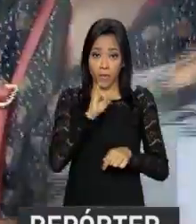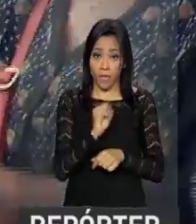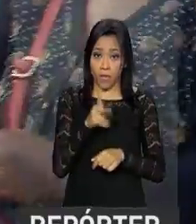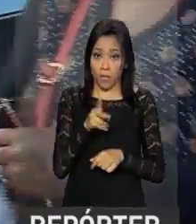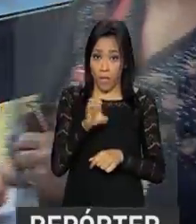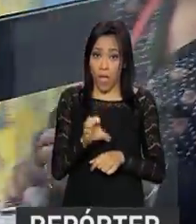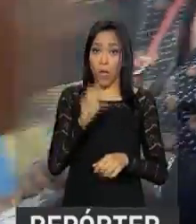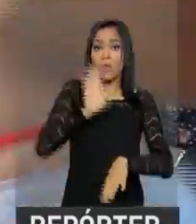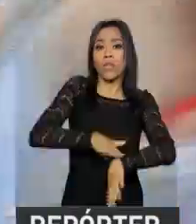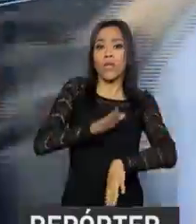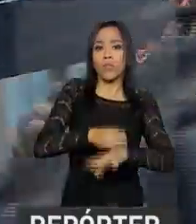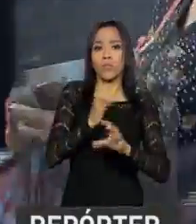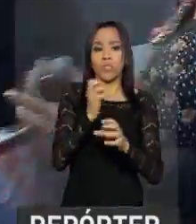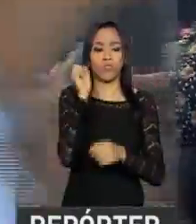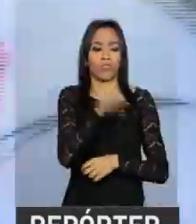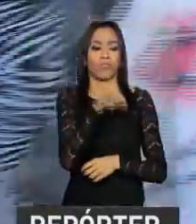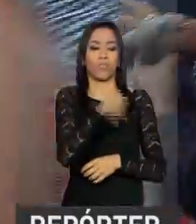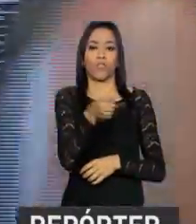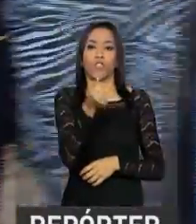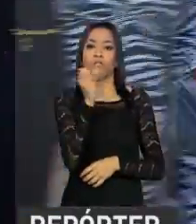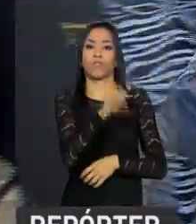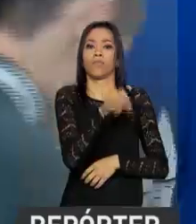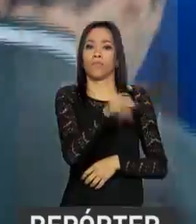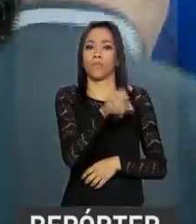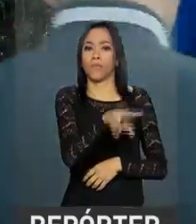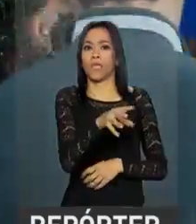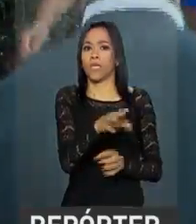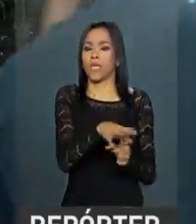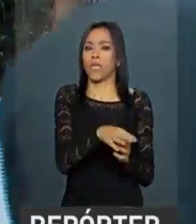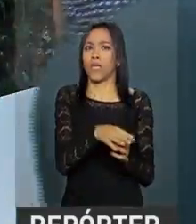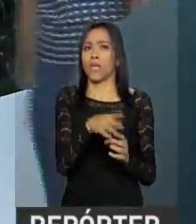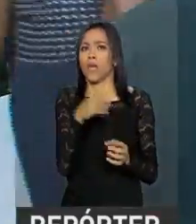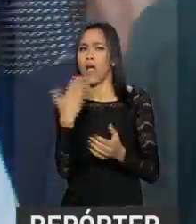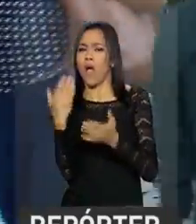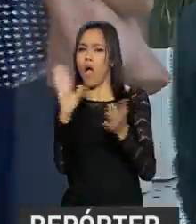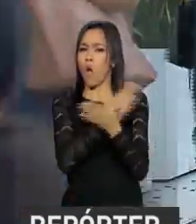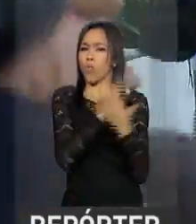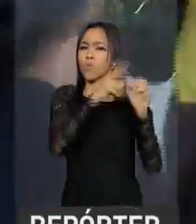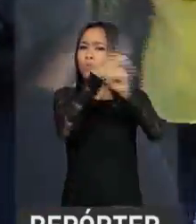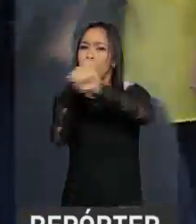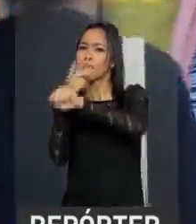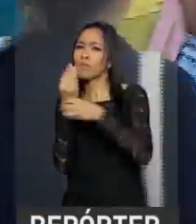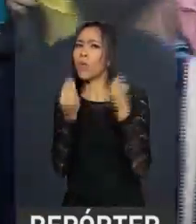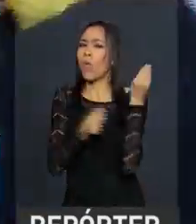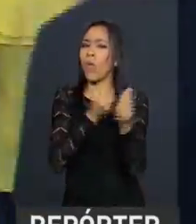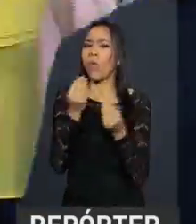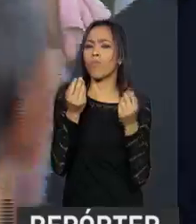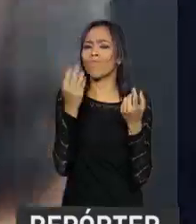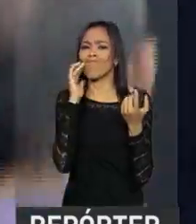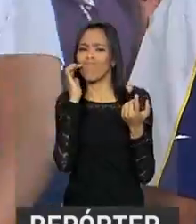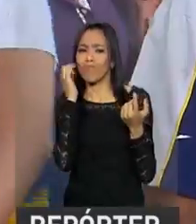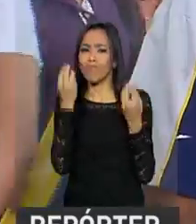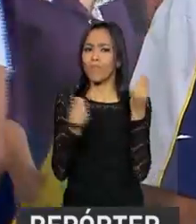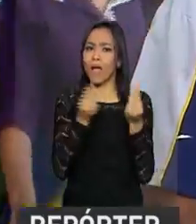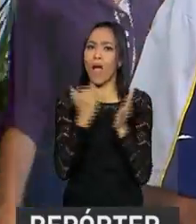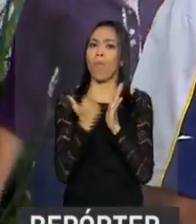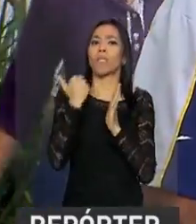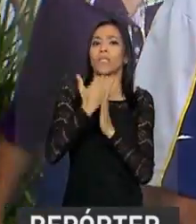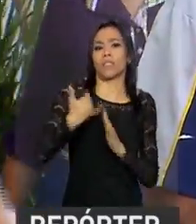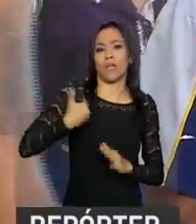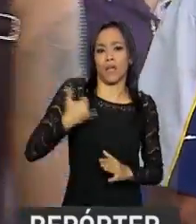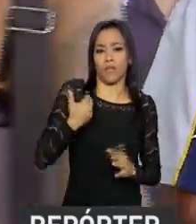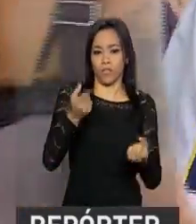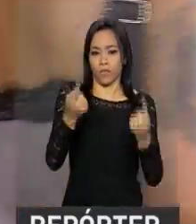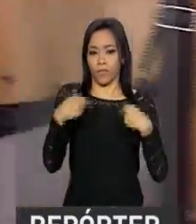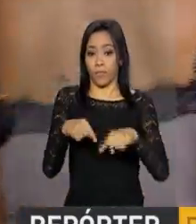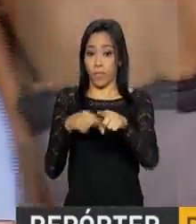contribuição identificou 46 países que aumentaram ou estão estudando como aumentar a idade mínima para a aposentadoria. Mas tem um aspecto